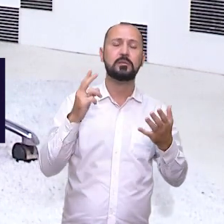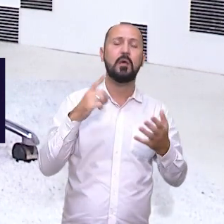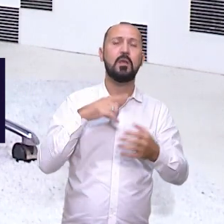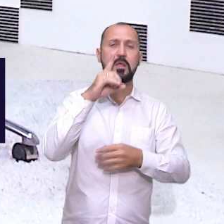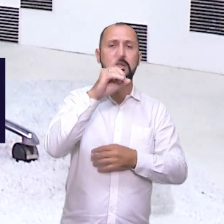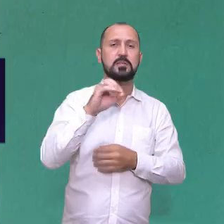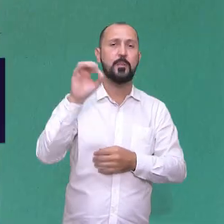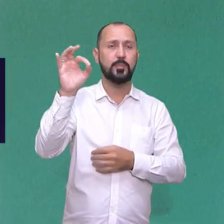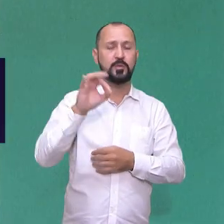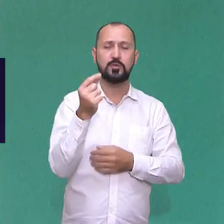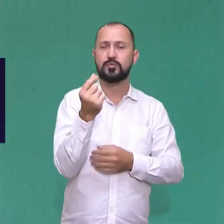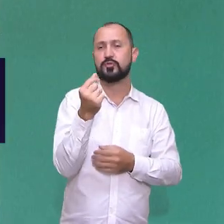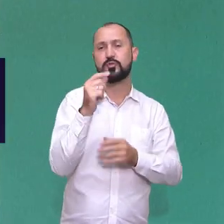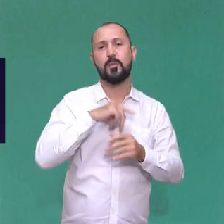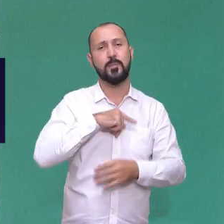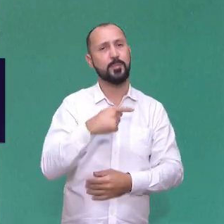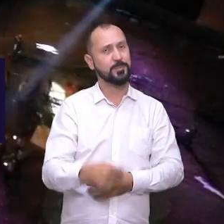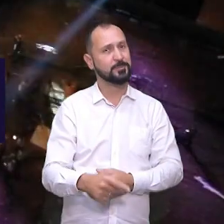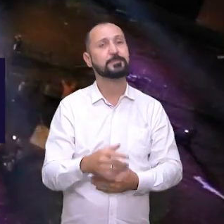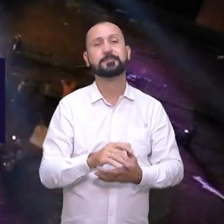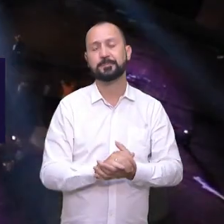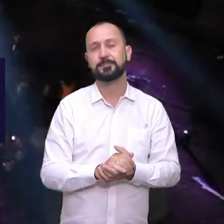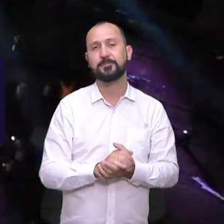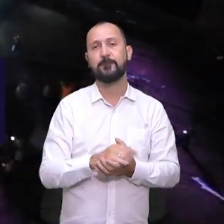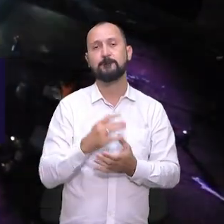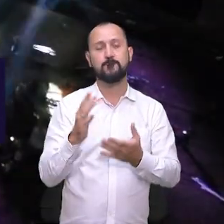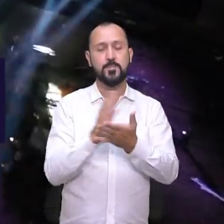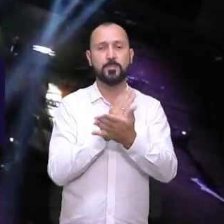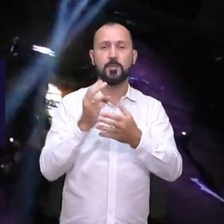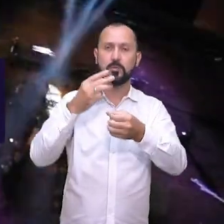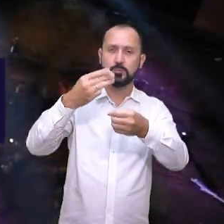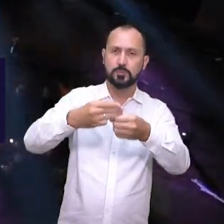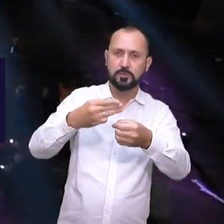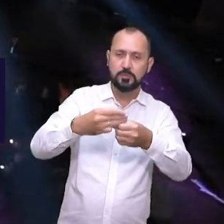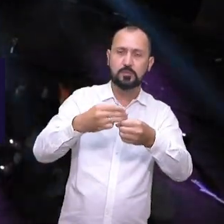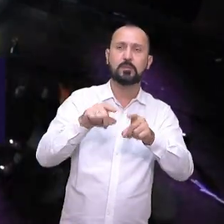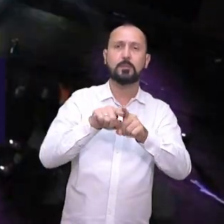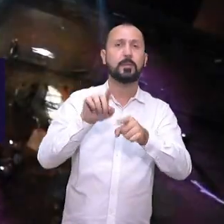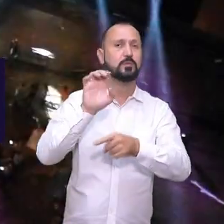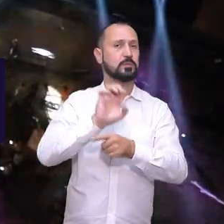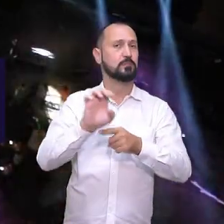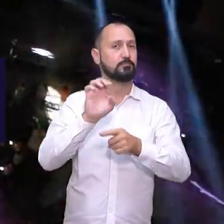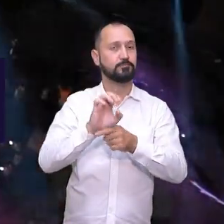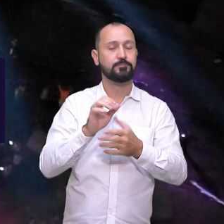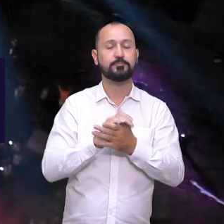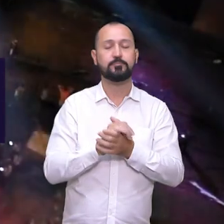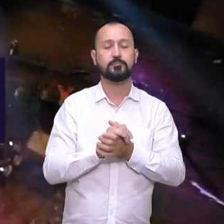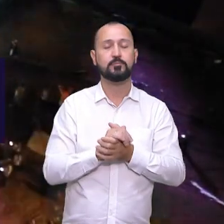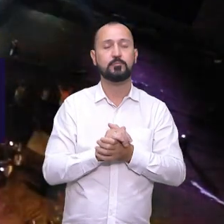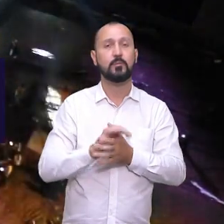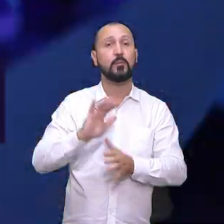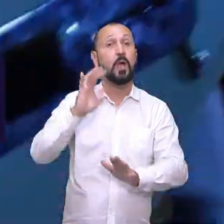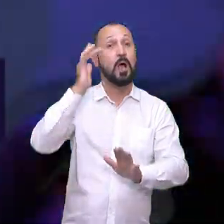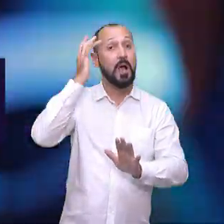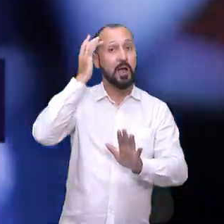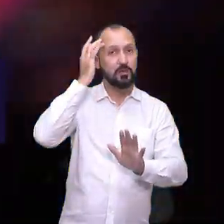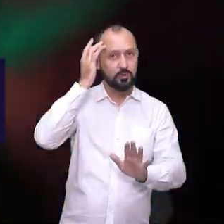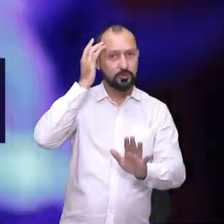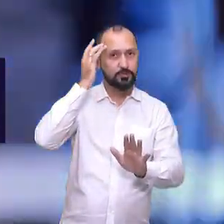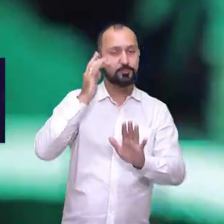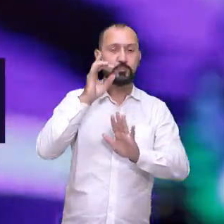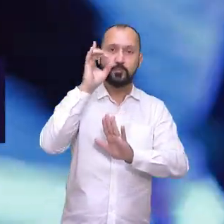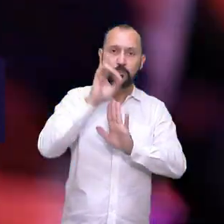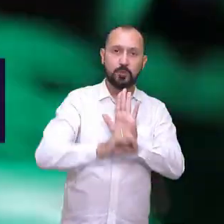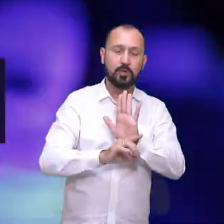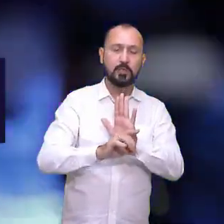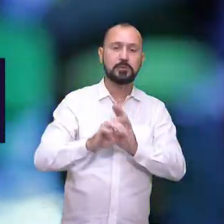recursos públicos. Tem eventos que são patrocinados 100% com recursos públicos, né, tanto nos municípios quanto no